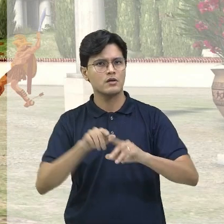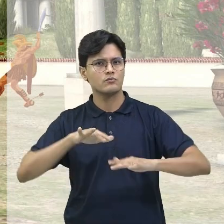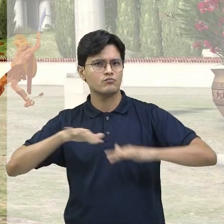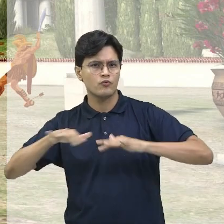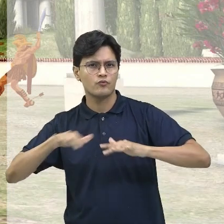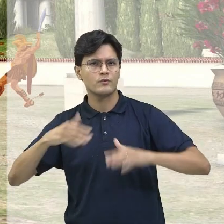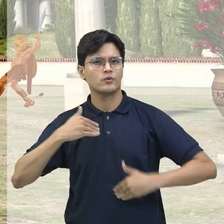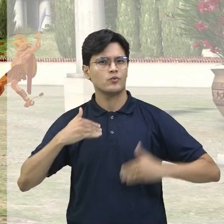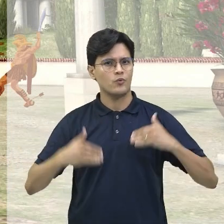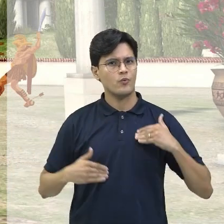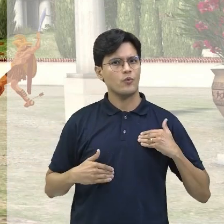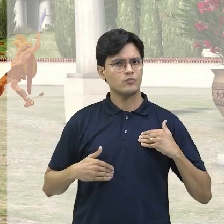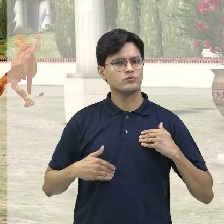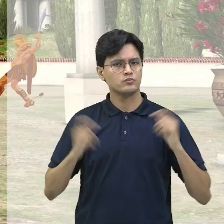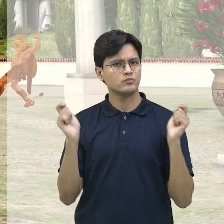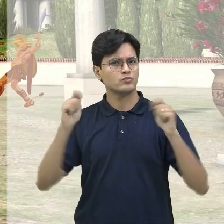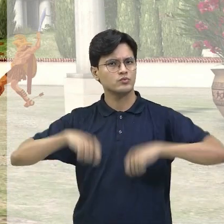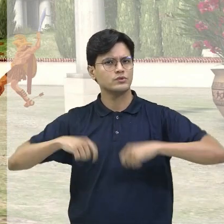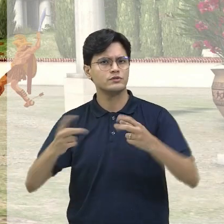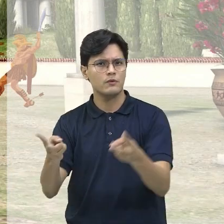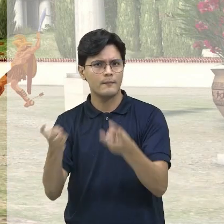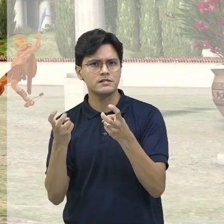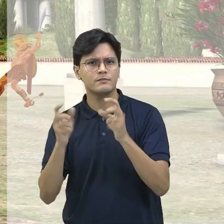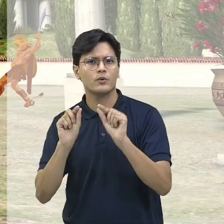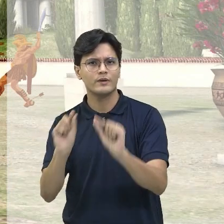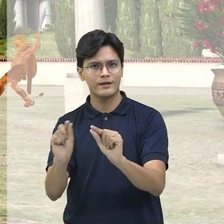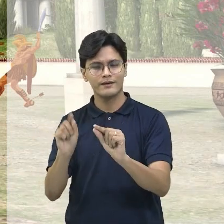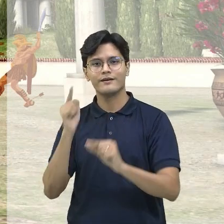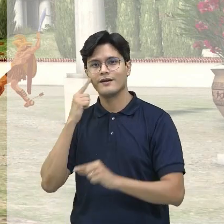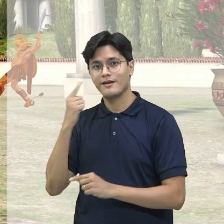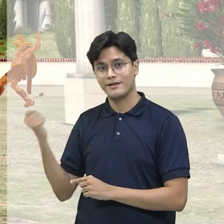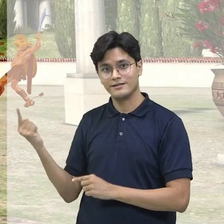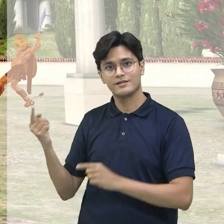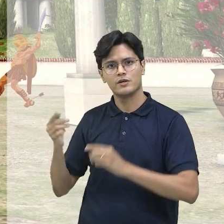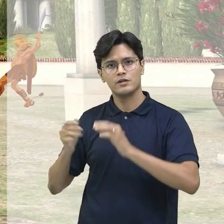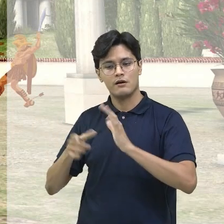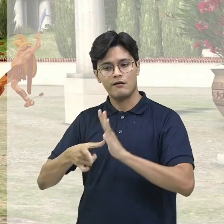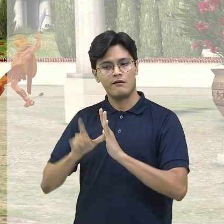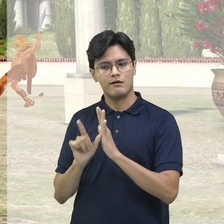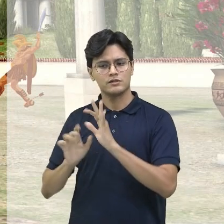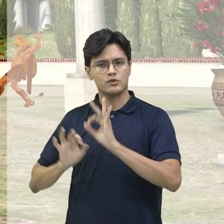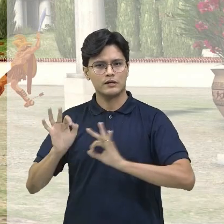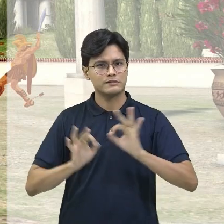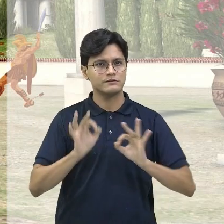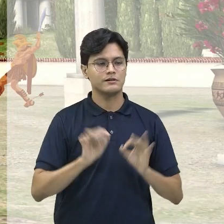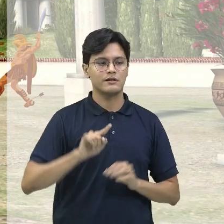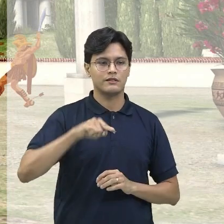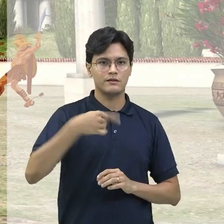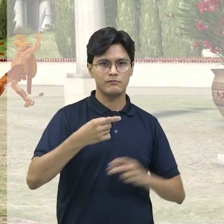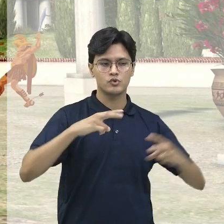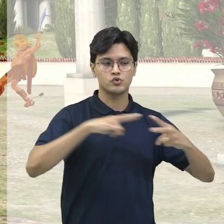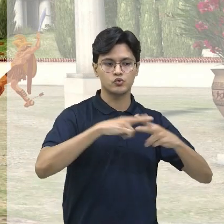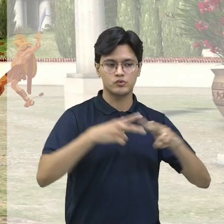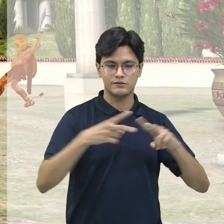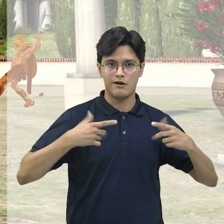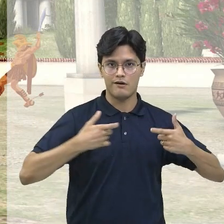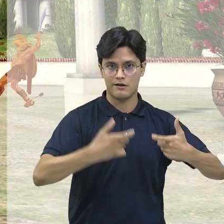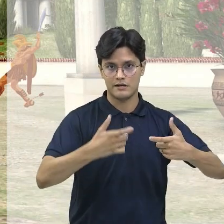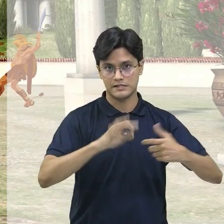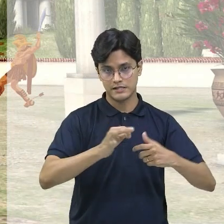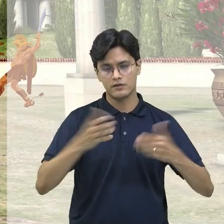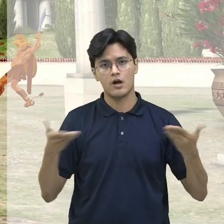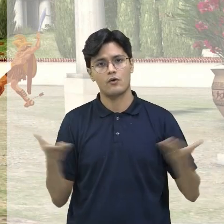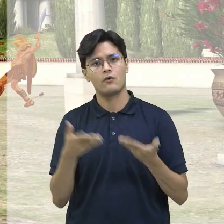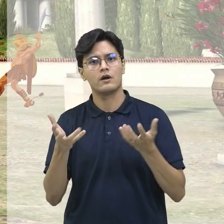já deu para perceber que eles estão se preparando para a guerra, que eles estão treinando, tá? E aí eu quero apresentar para vocês,